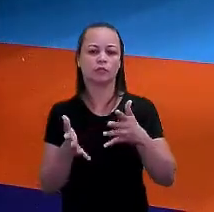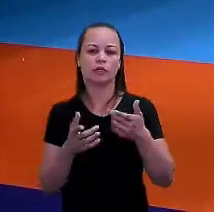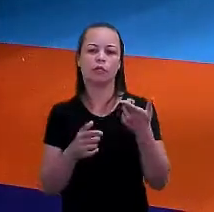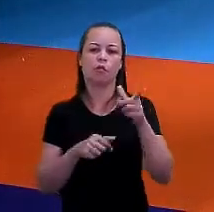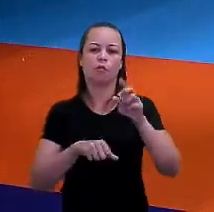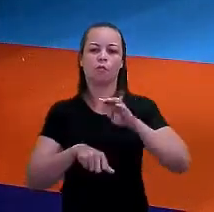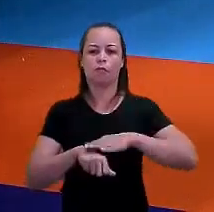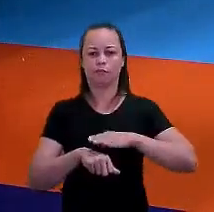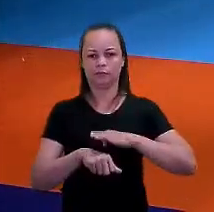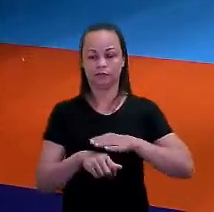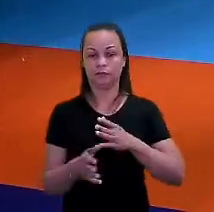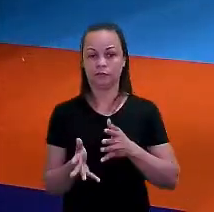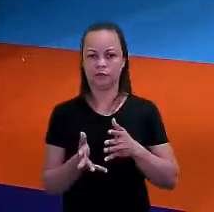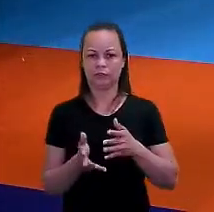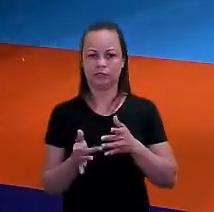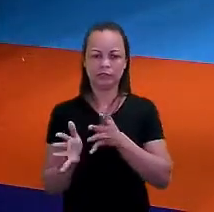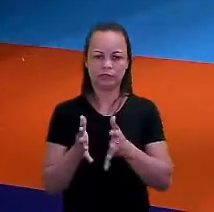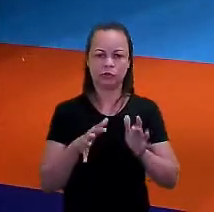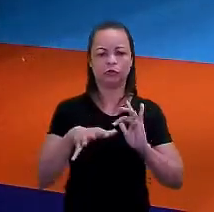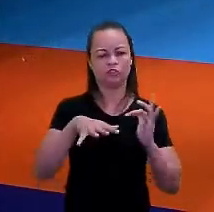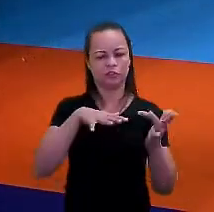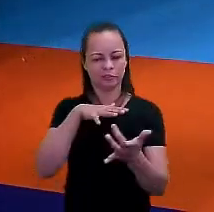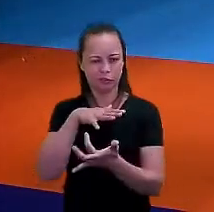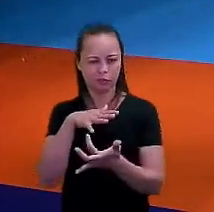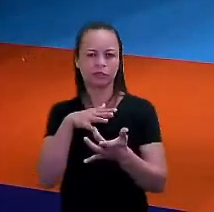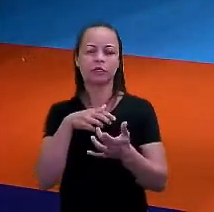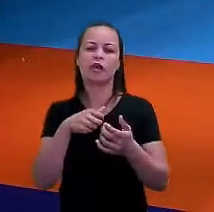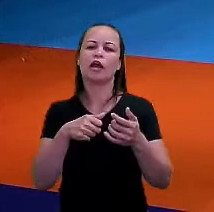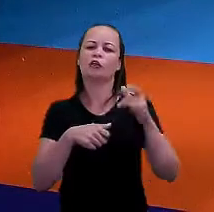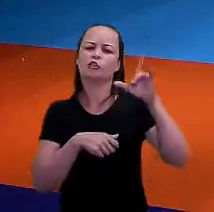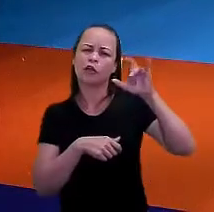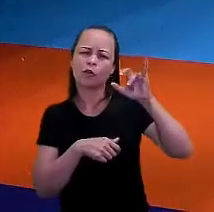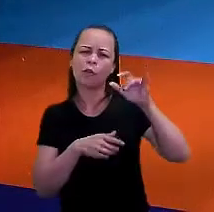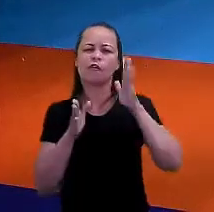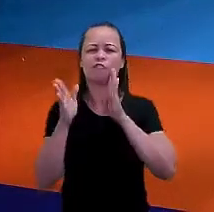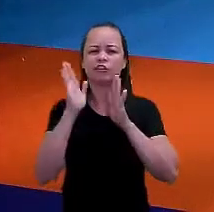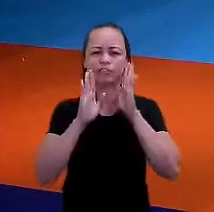momento. Lembrando, siga-nos nas redes sociais, Instagram,